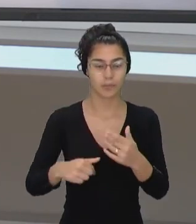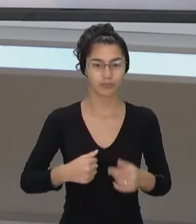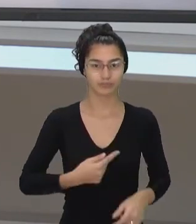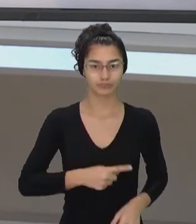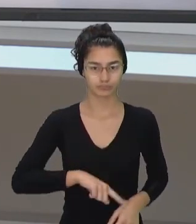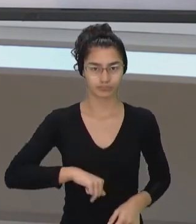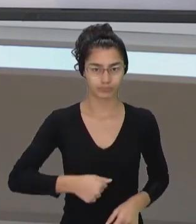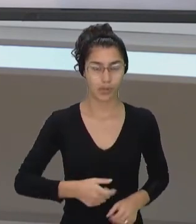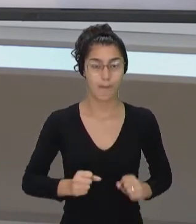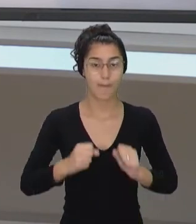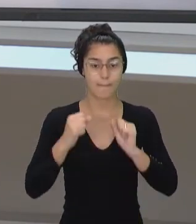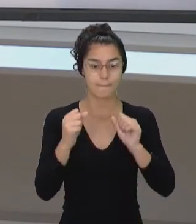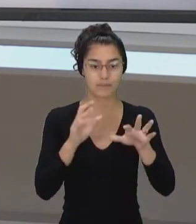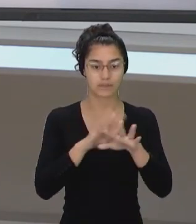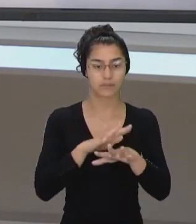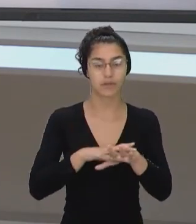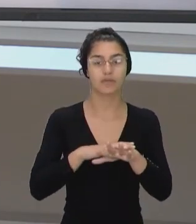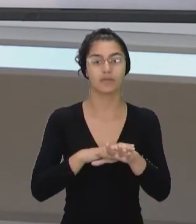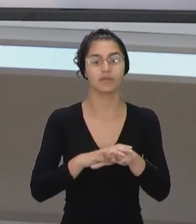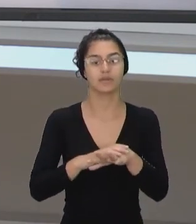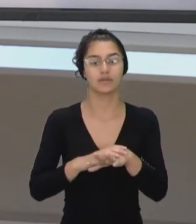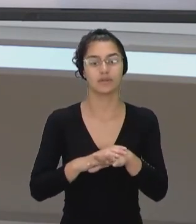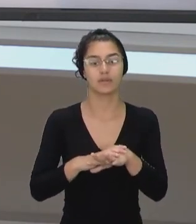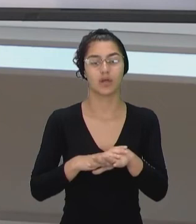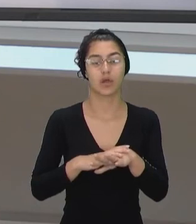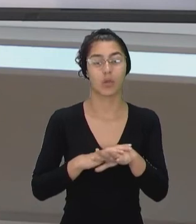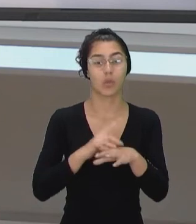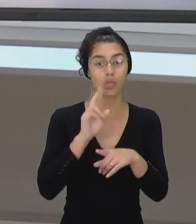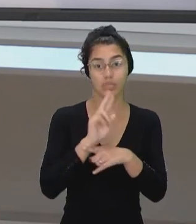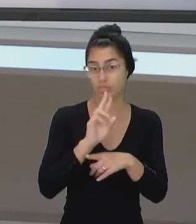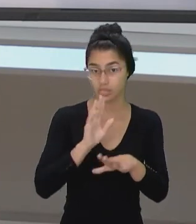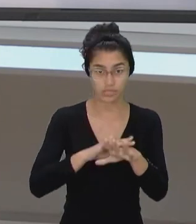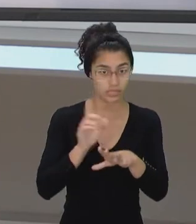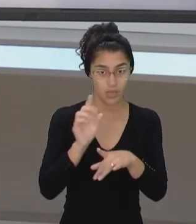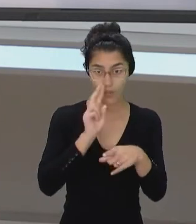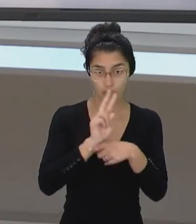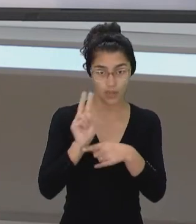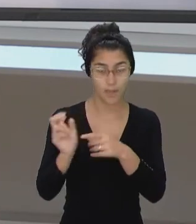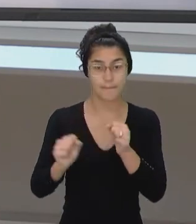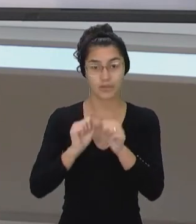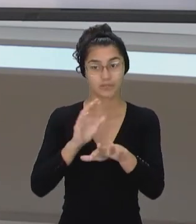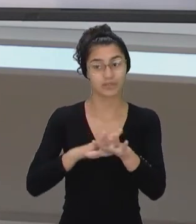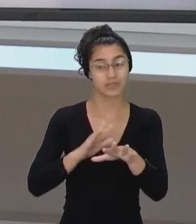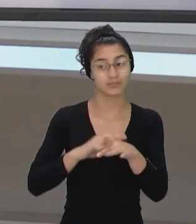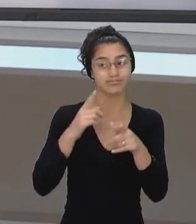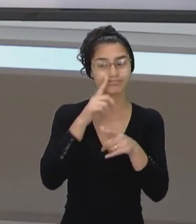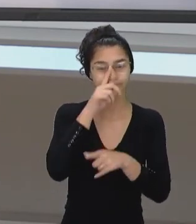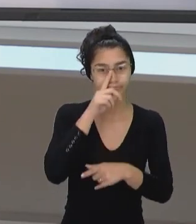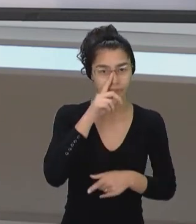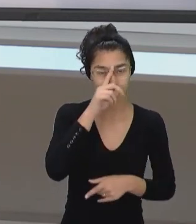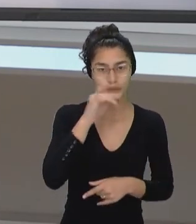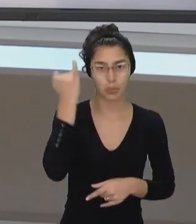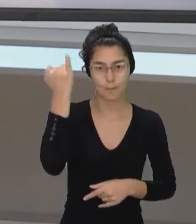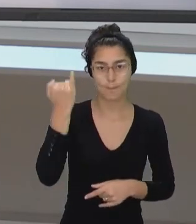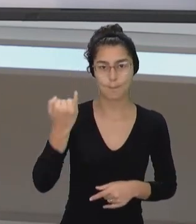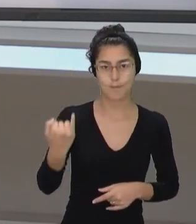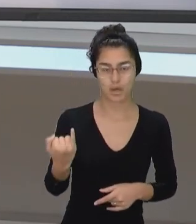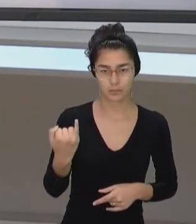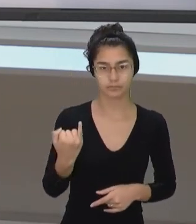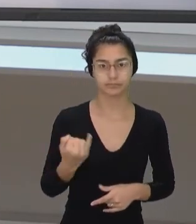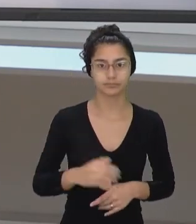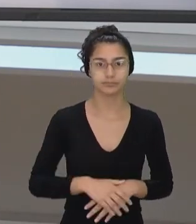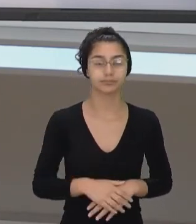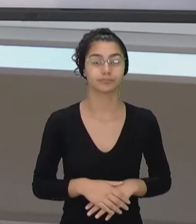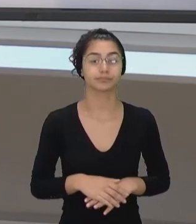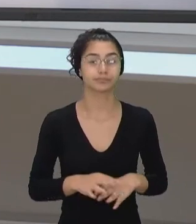intestinais que podem levar, caso não tratados, podem levar, então, a um quadro grave de desnutrição.